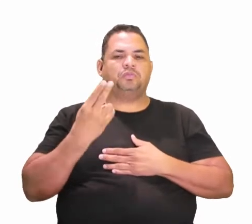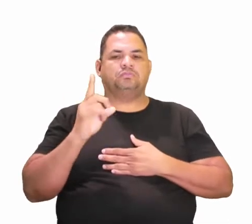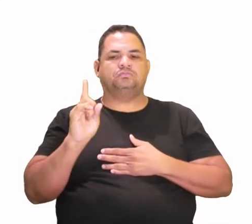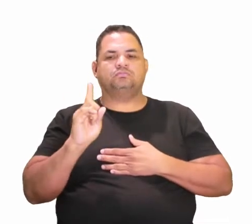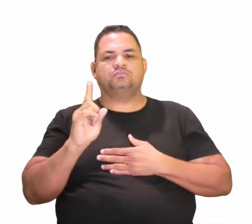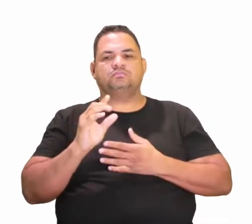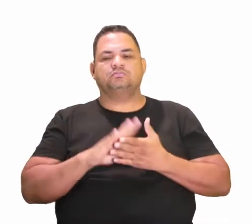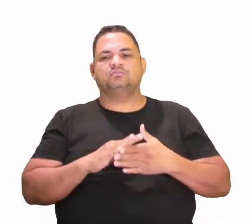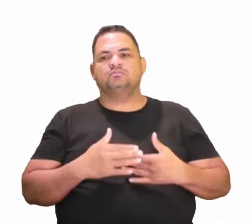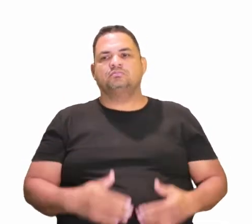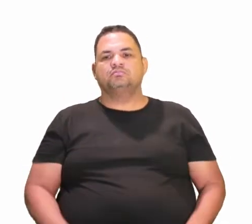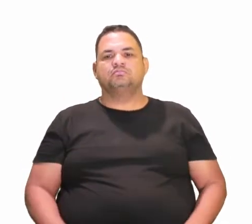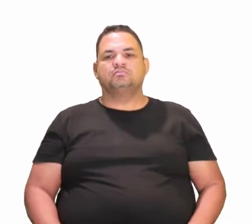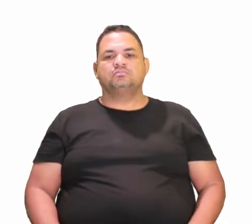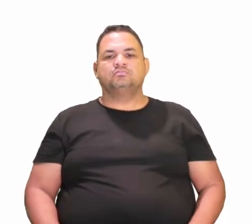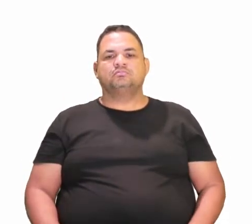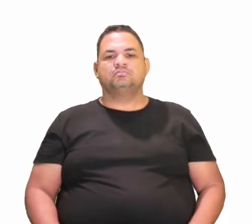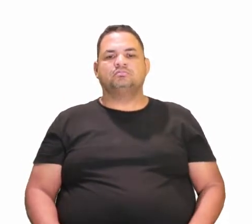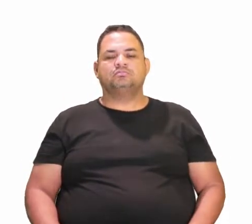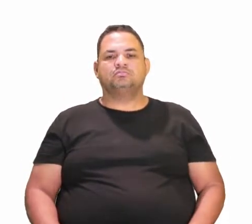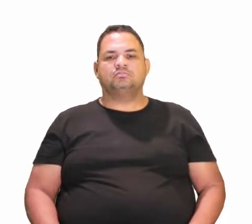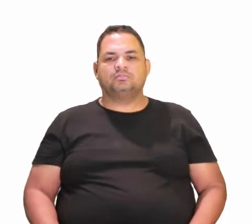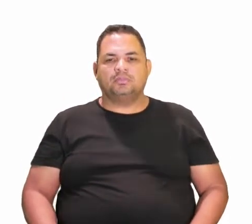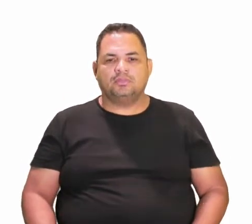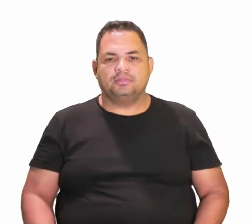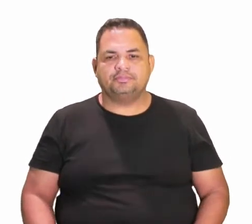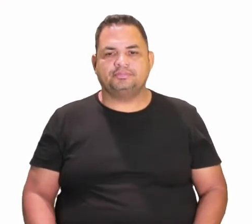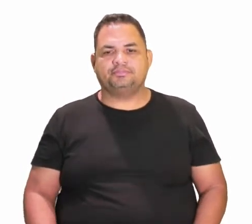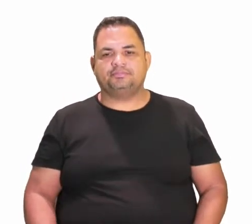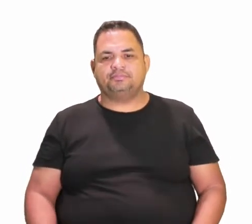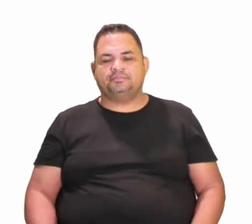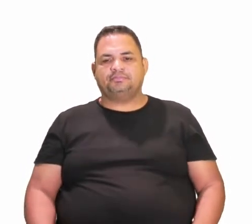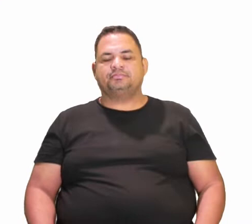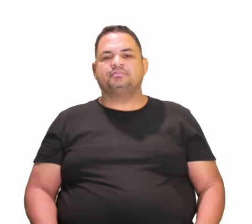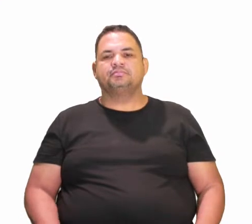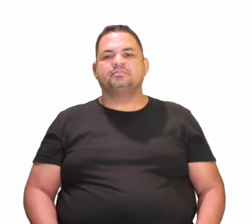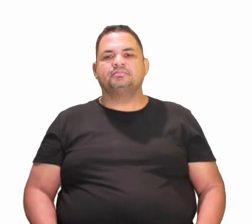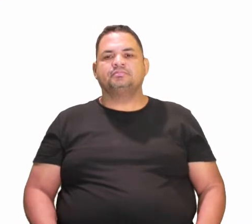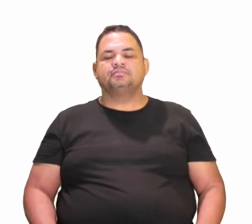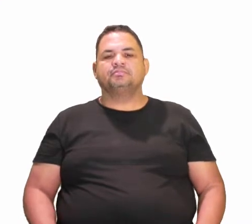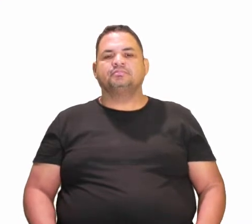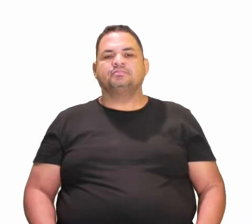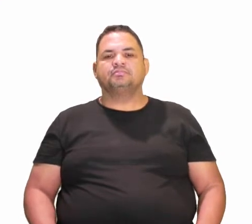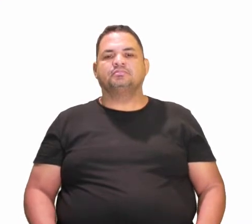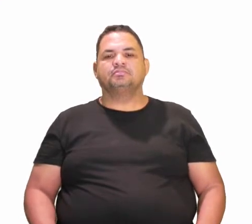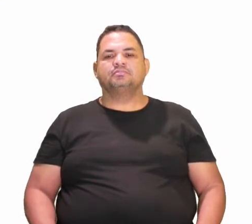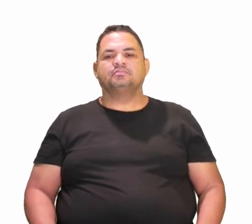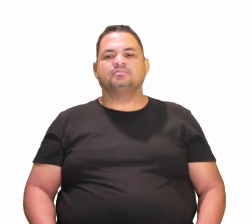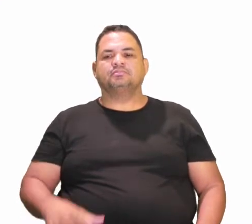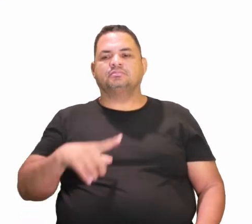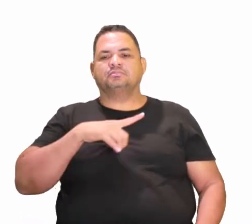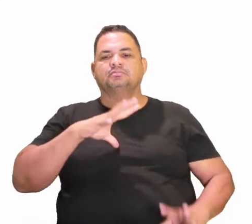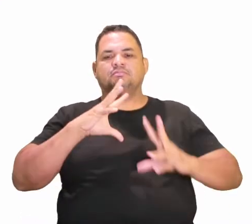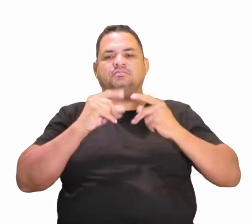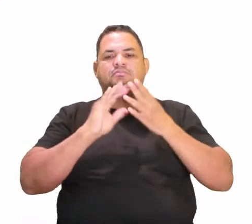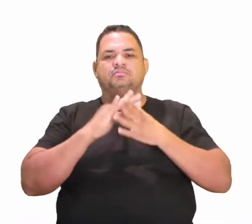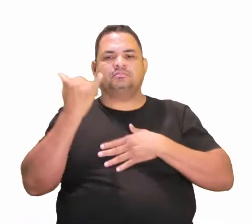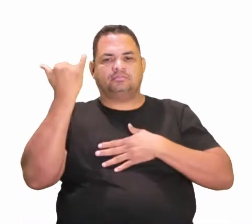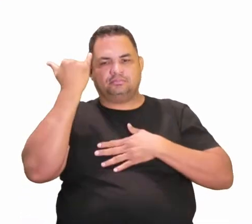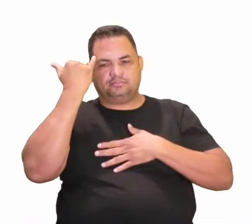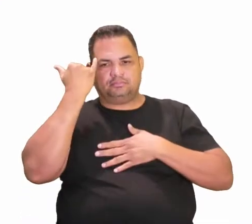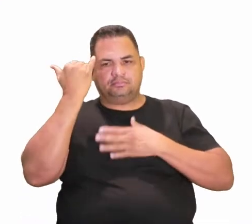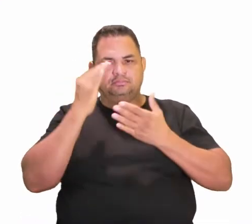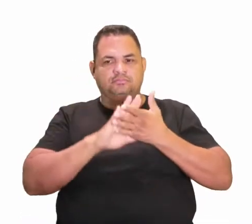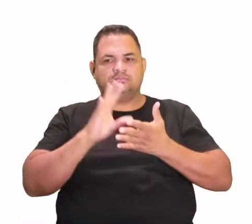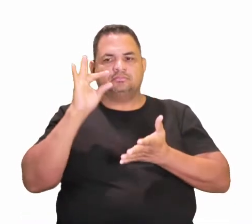ou mandar color Tex para você ligar ou mandar uma mensagem de texto Então temos todas as informações a única